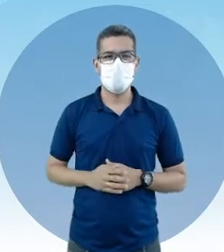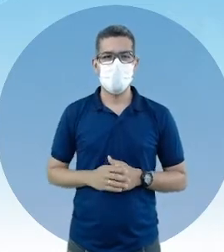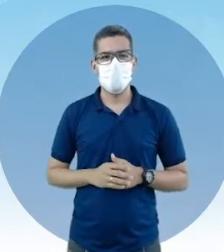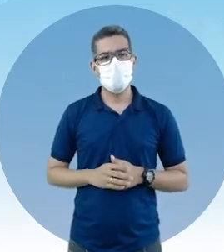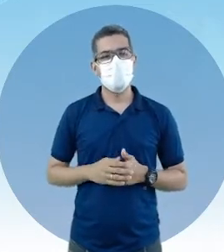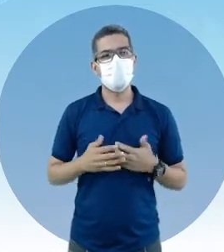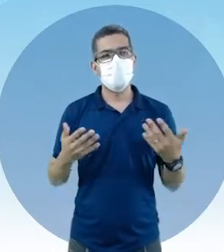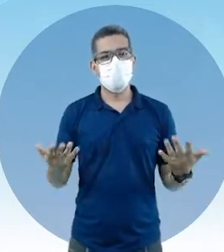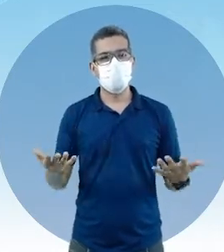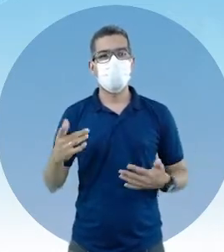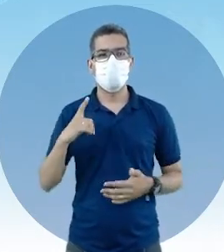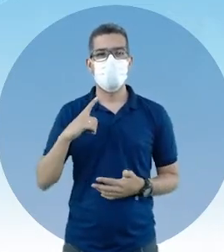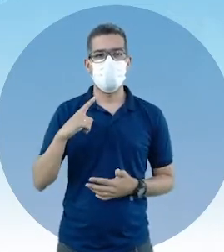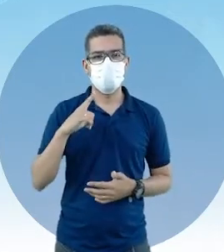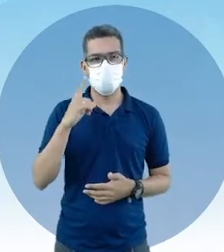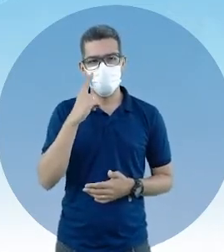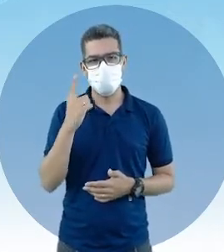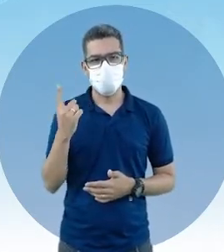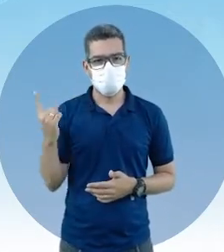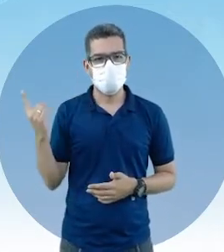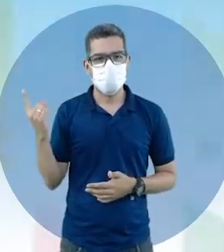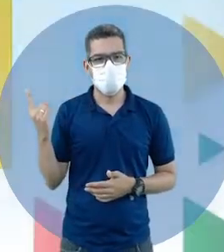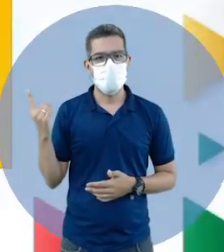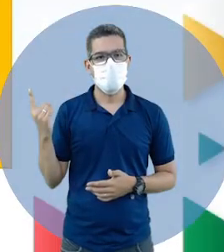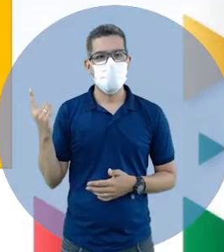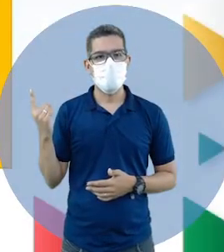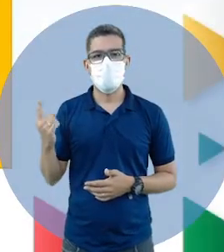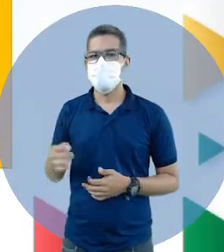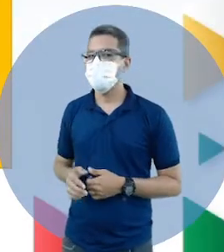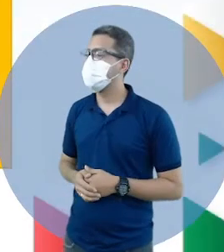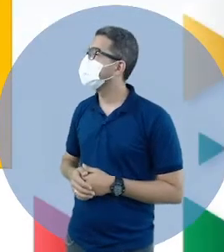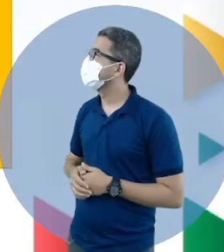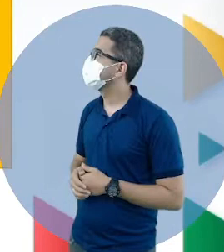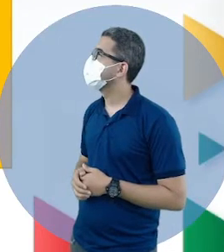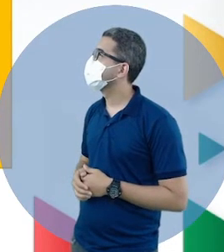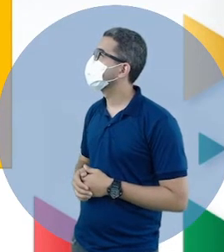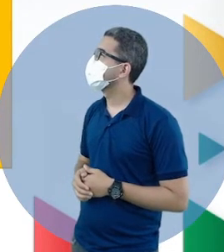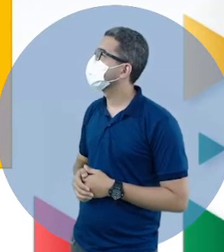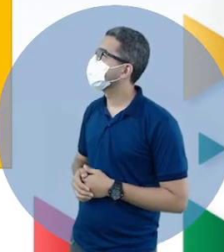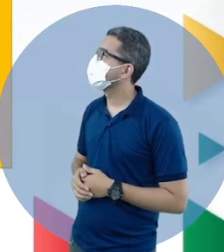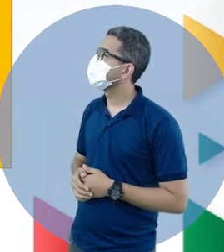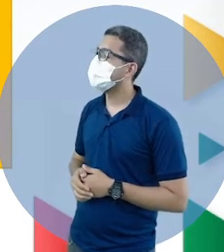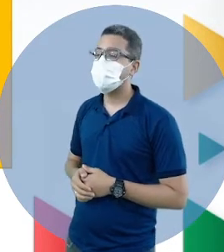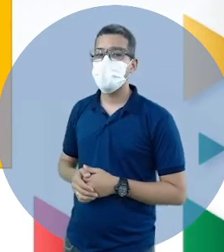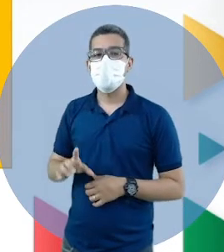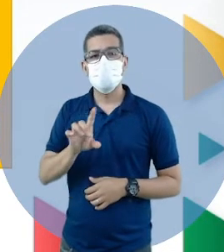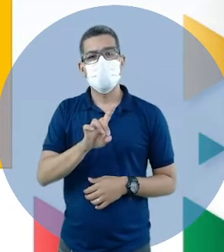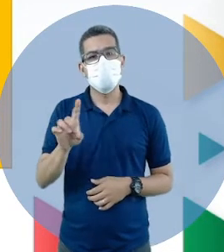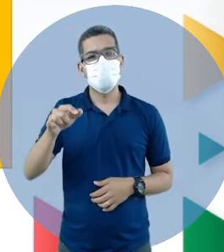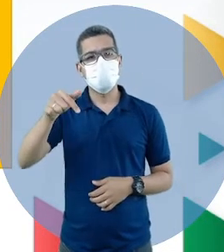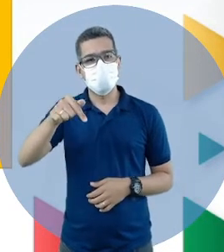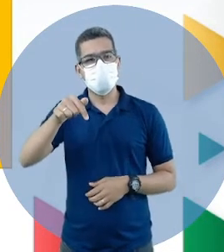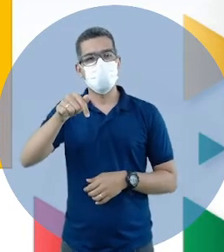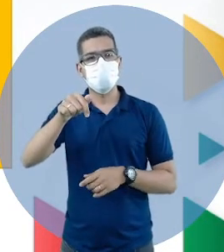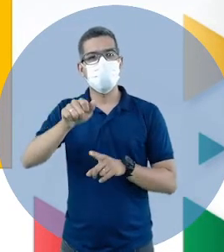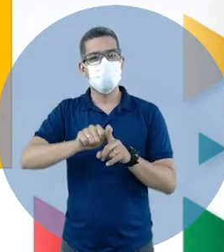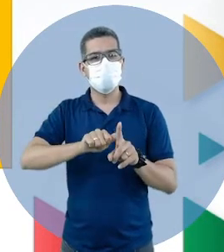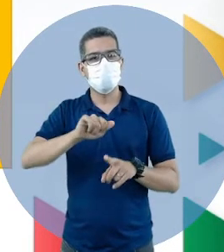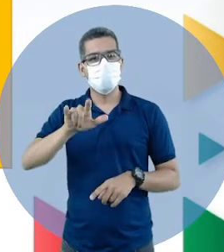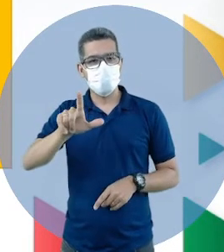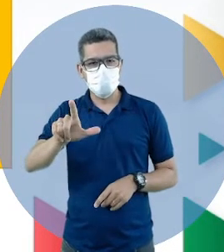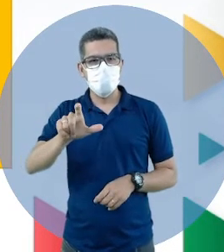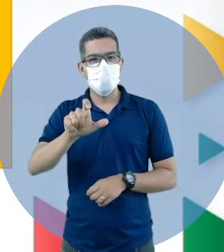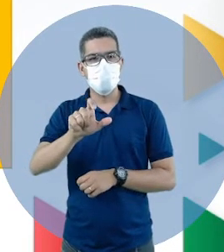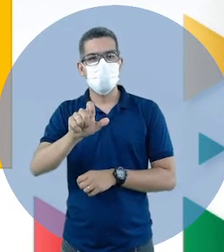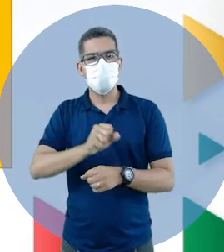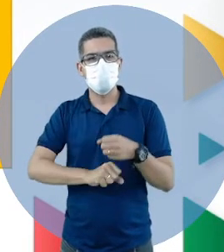para vocês aqui, olha, estudantes, aqui de Pernambuco, veja só aqui, no dia 7 de julho de